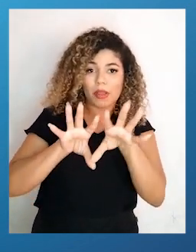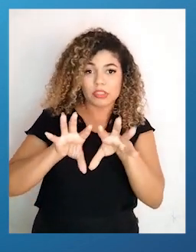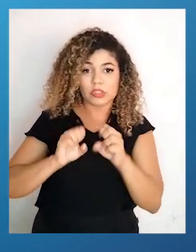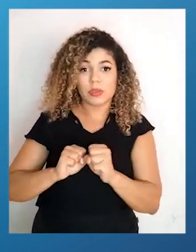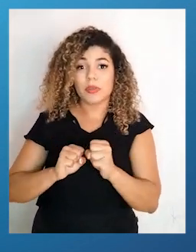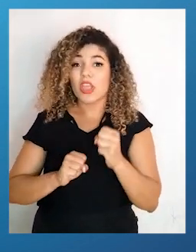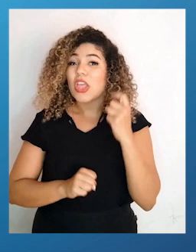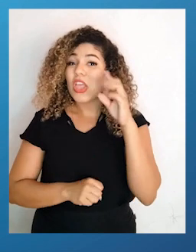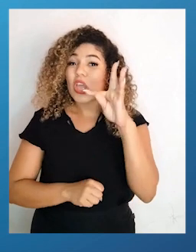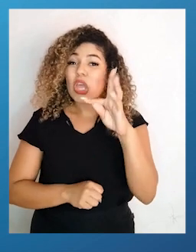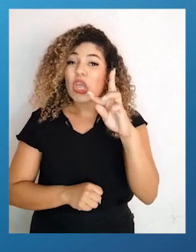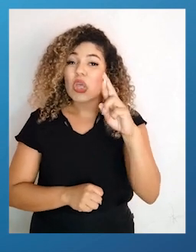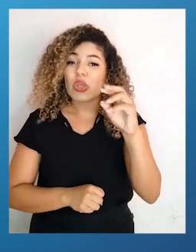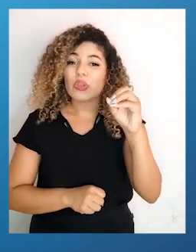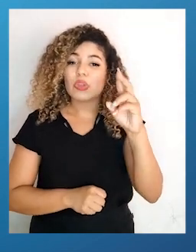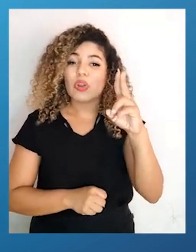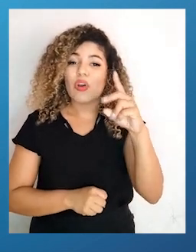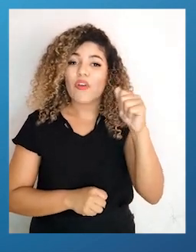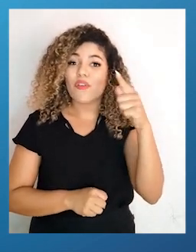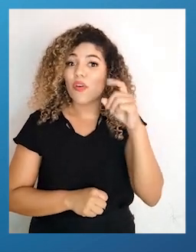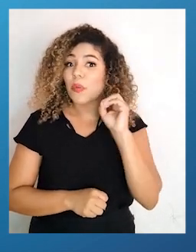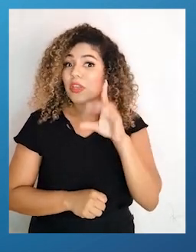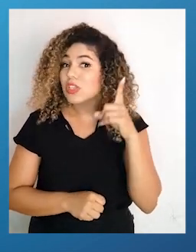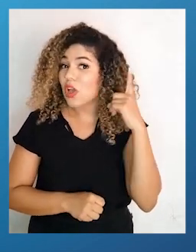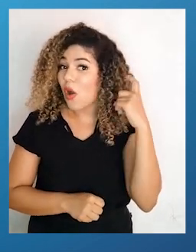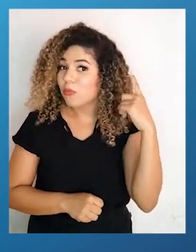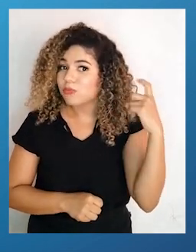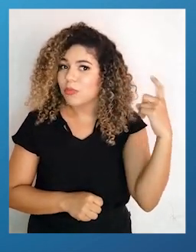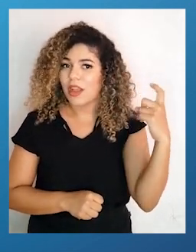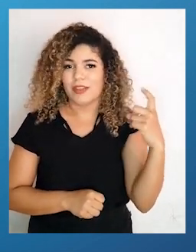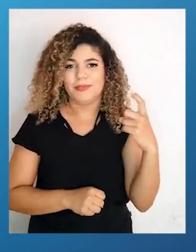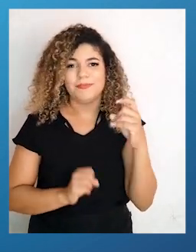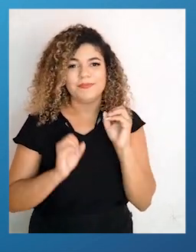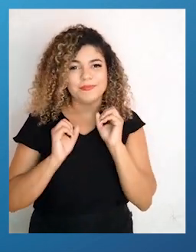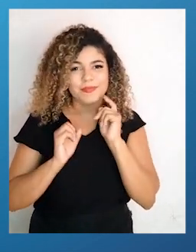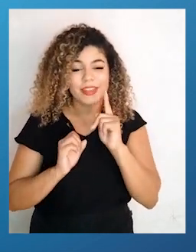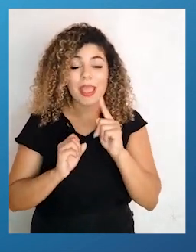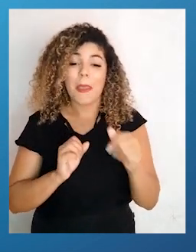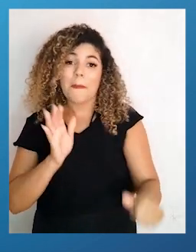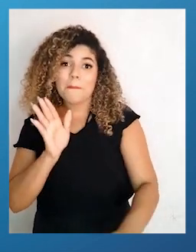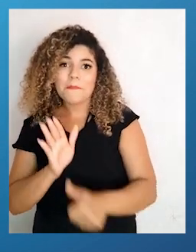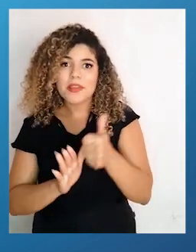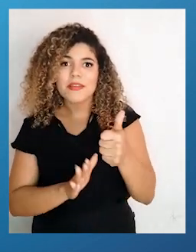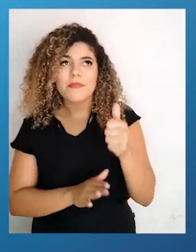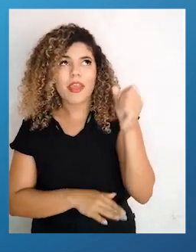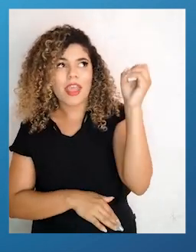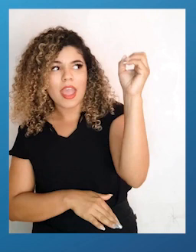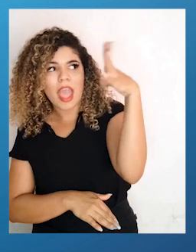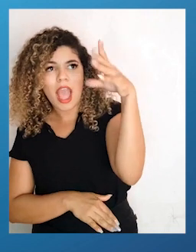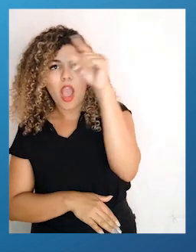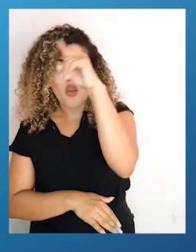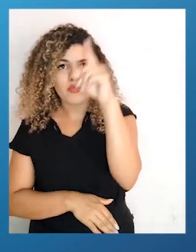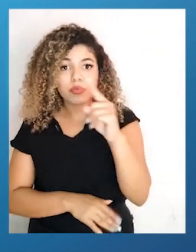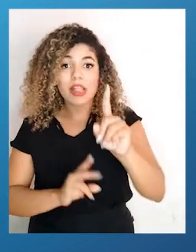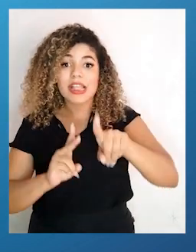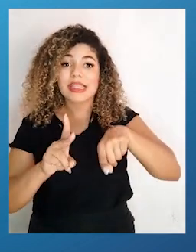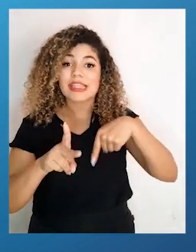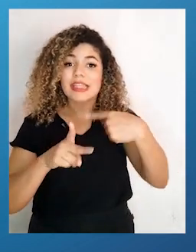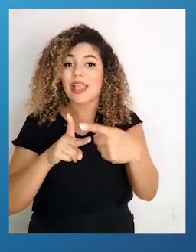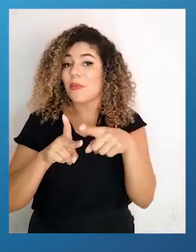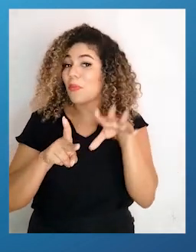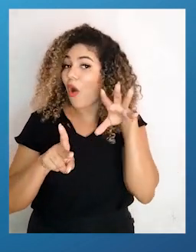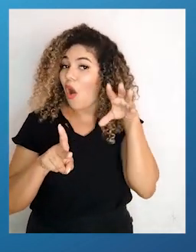só o som pela vibração do ar que chega até os nossos ouvidos. Chega depois, devido à velocidade ser menor, do que